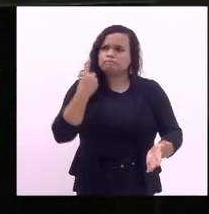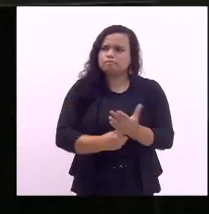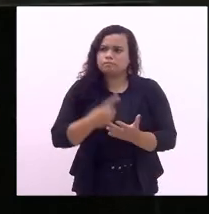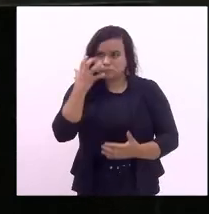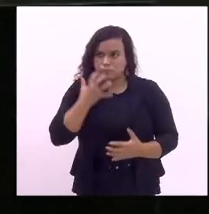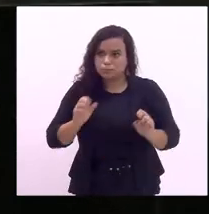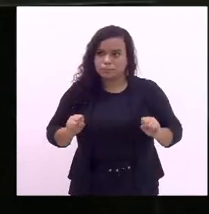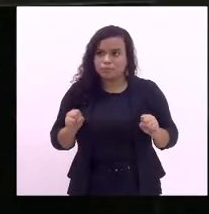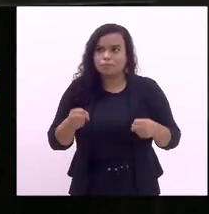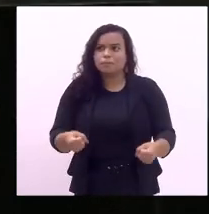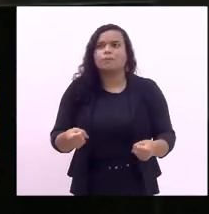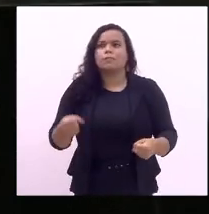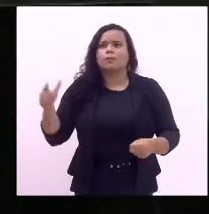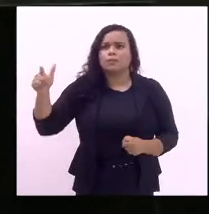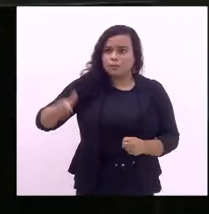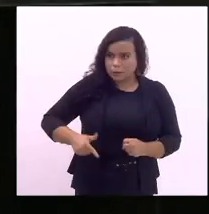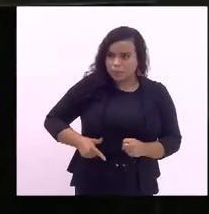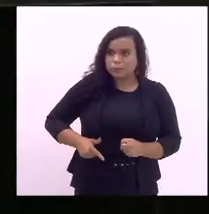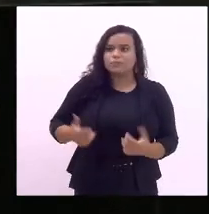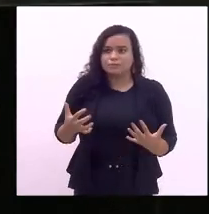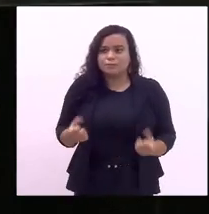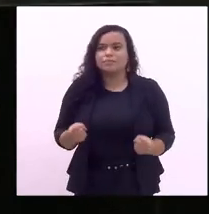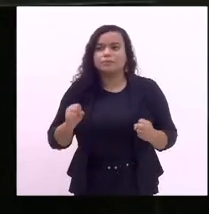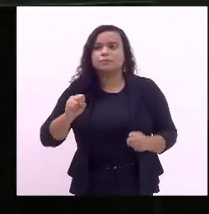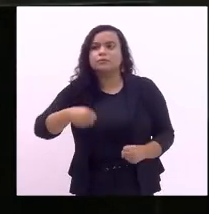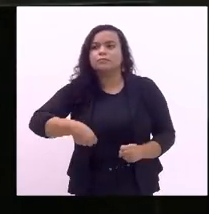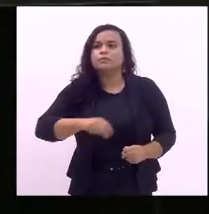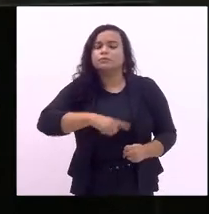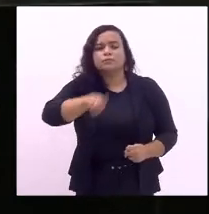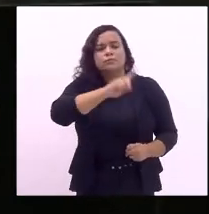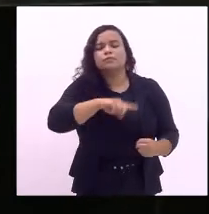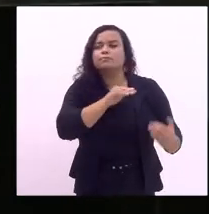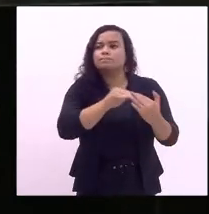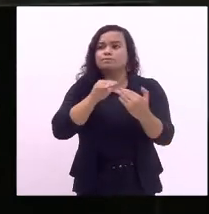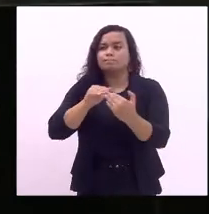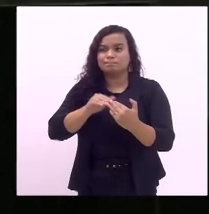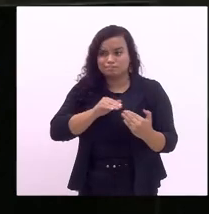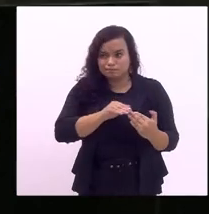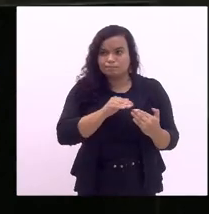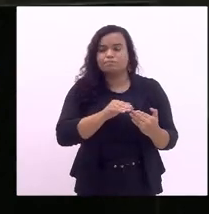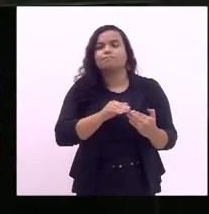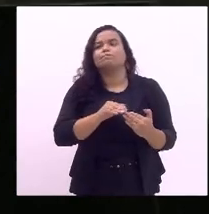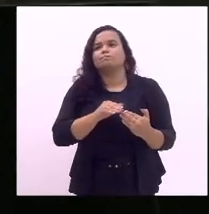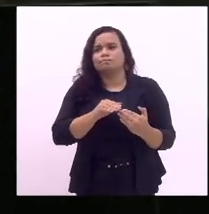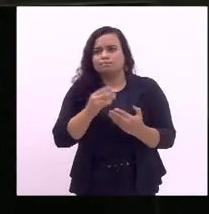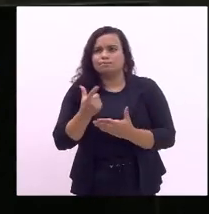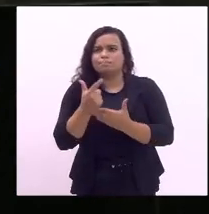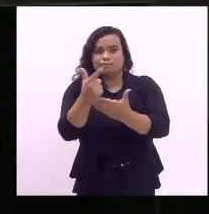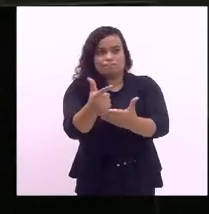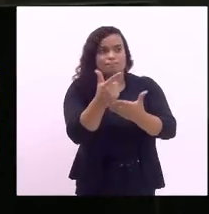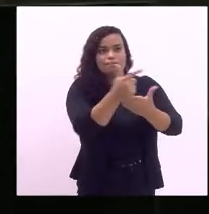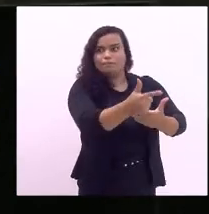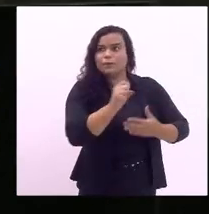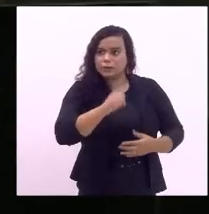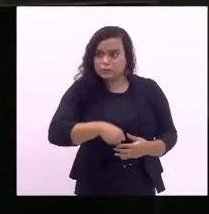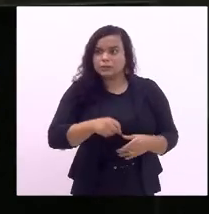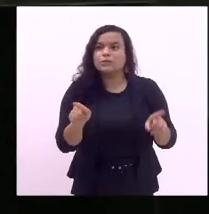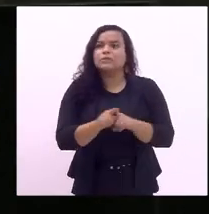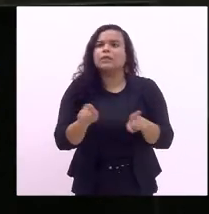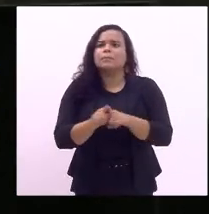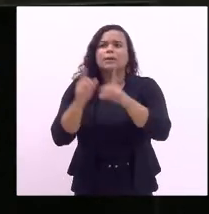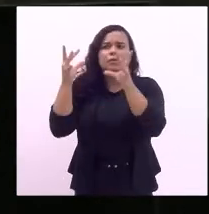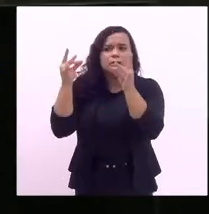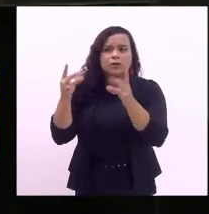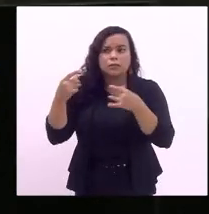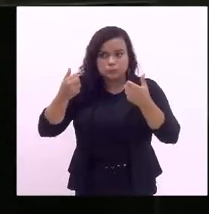comprometidos, armamentistas, sim, a favor do porte, sim. E aí eu queria entrar num detalhe, assim como